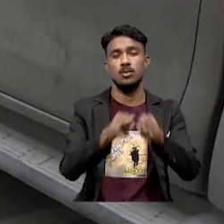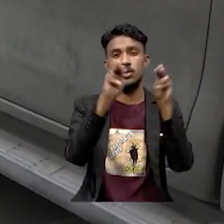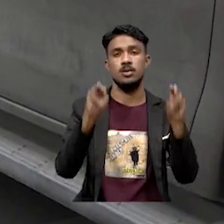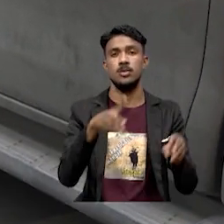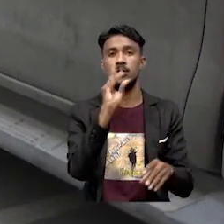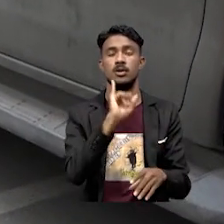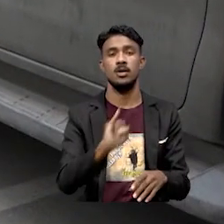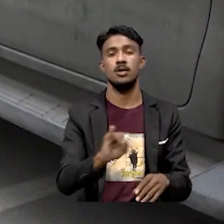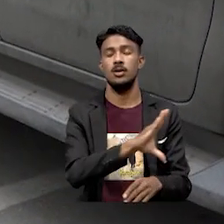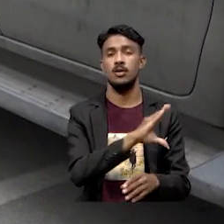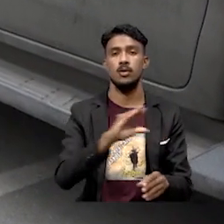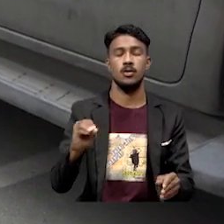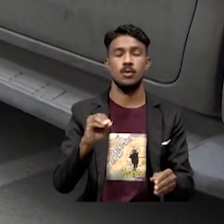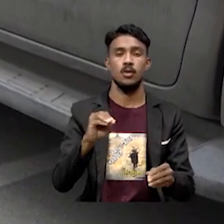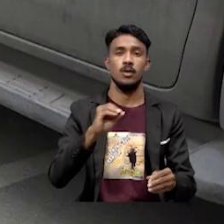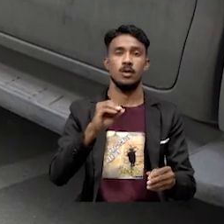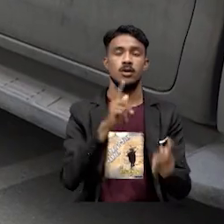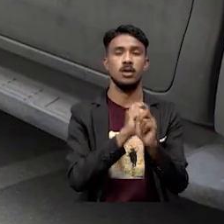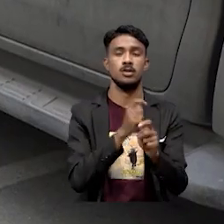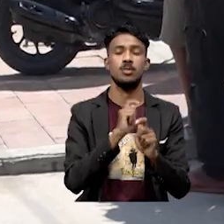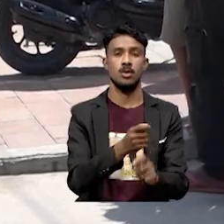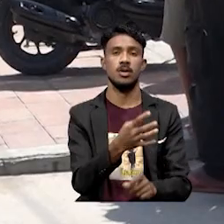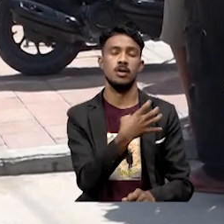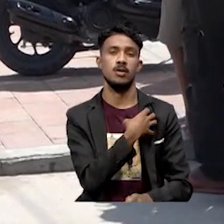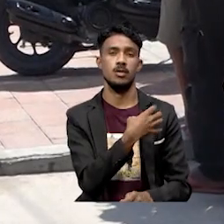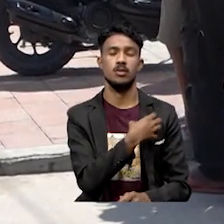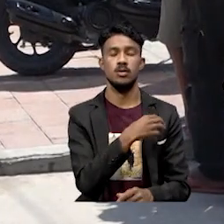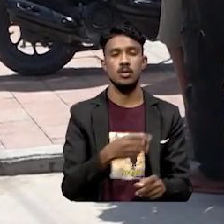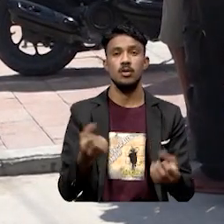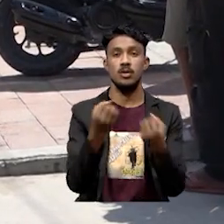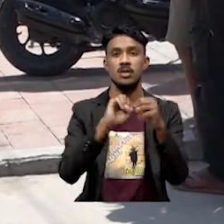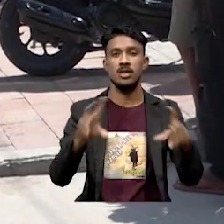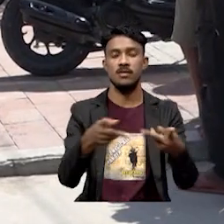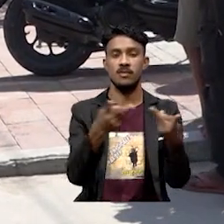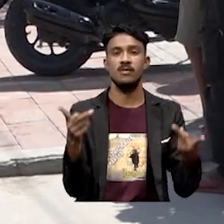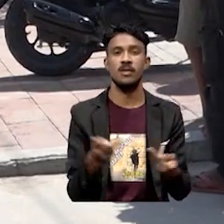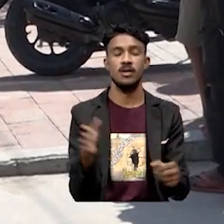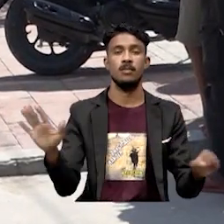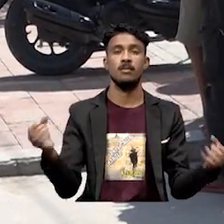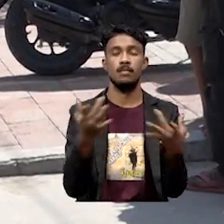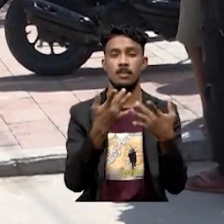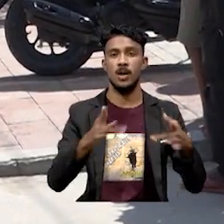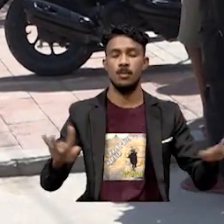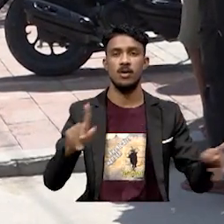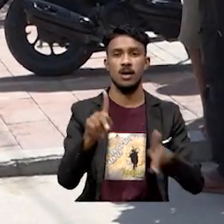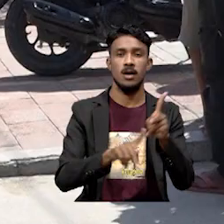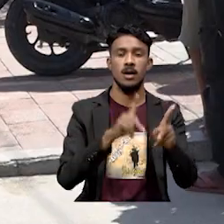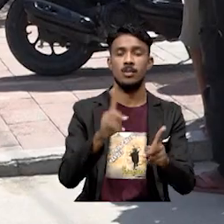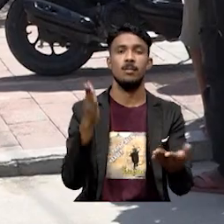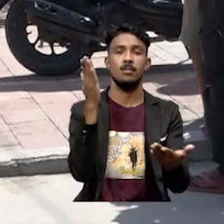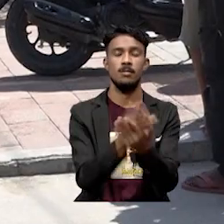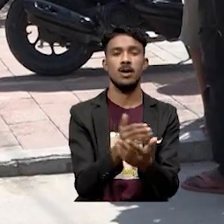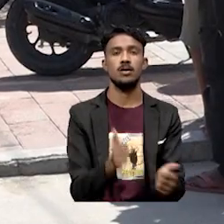Nacional Transporte Terrestre, no Polícia Trânsito, onde russa que ela fata em balão mamu, no veículo sira para tuir sira ni